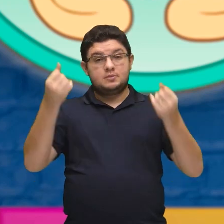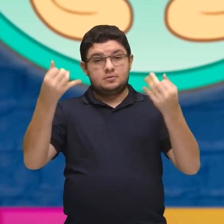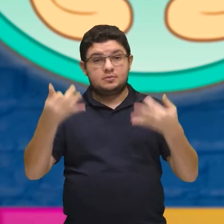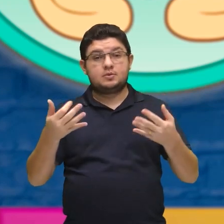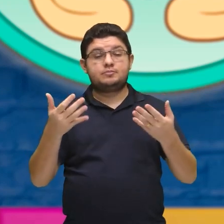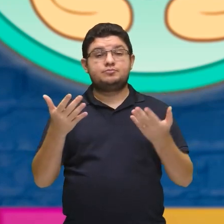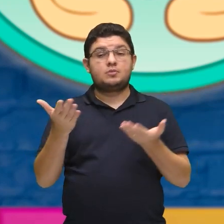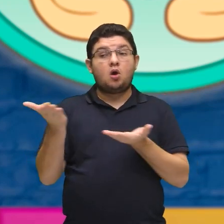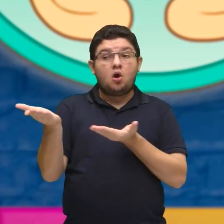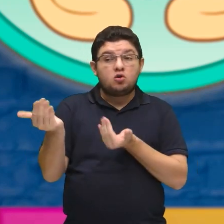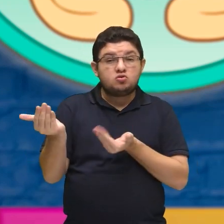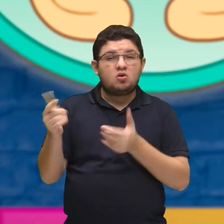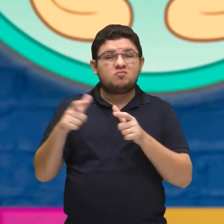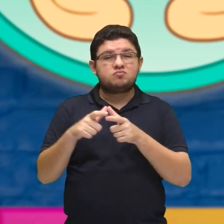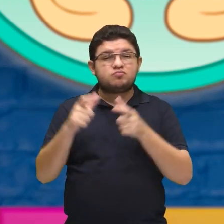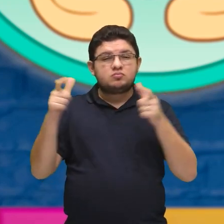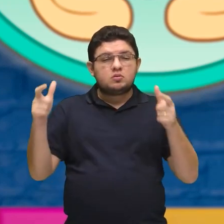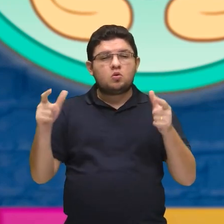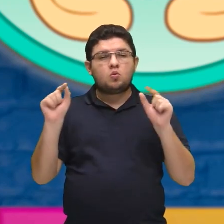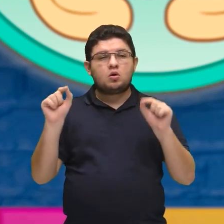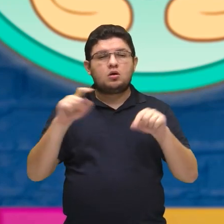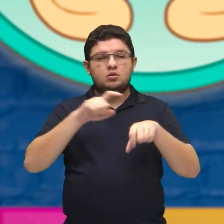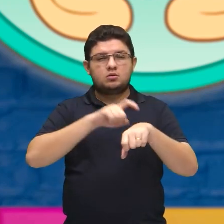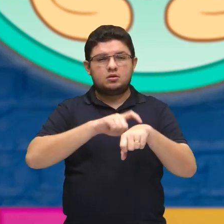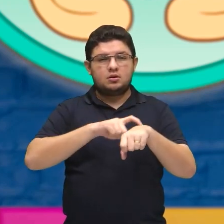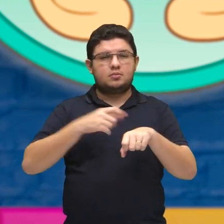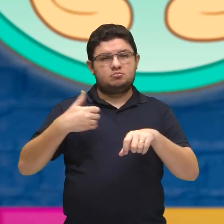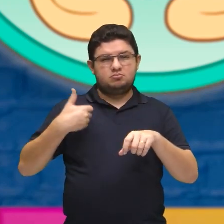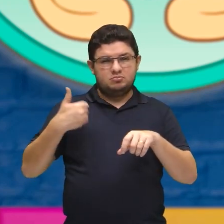nessa fase, né, da vida, da criança e do